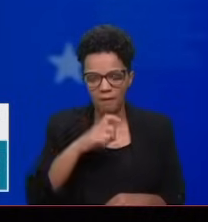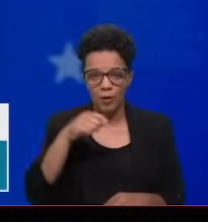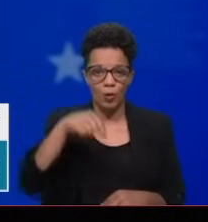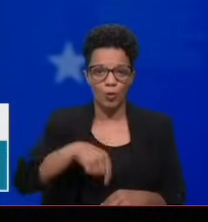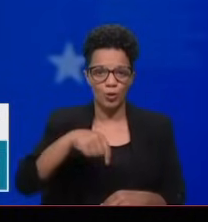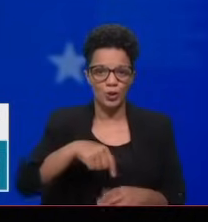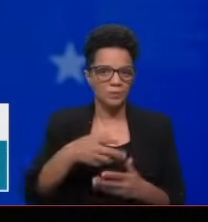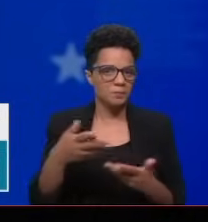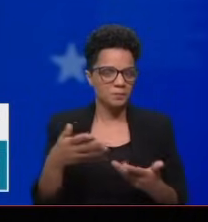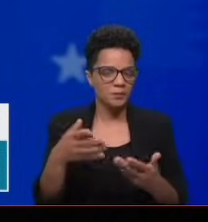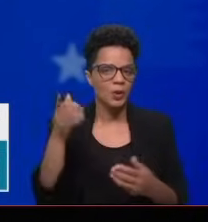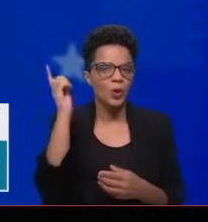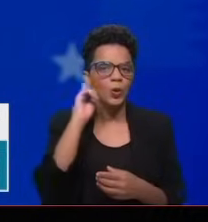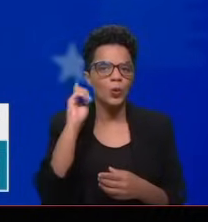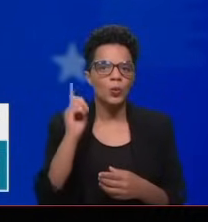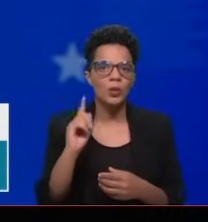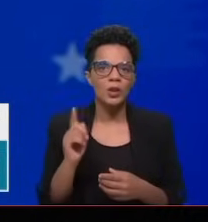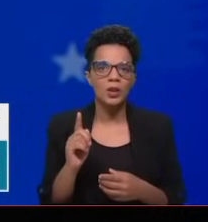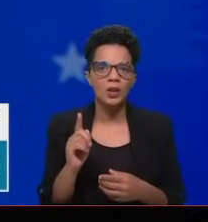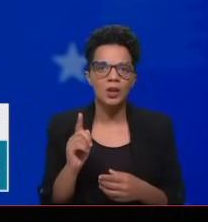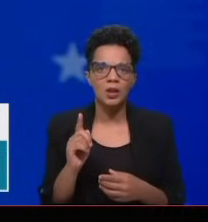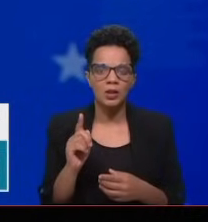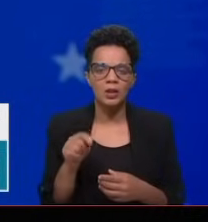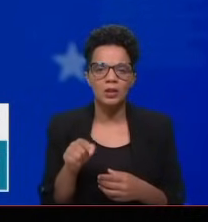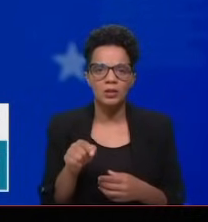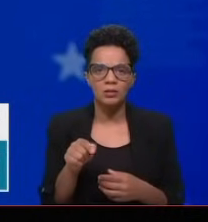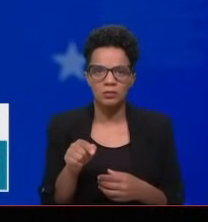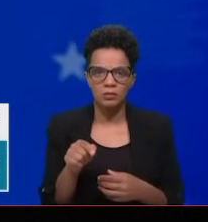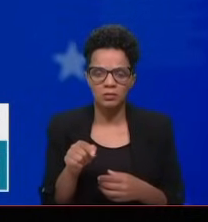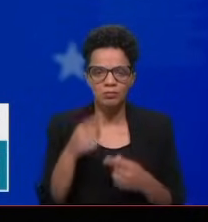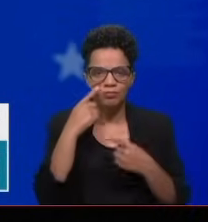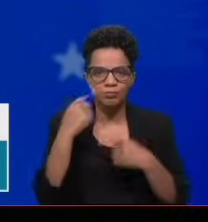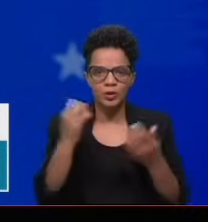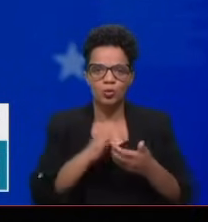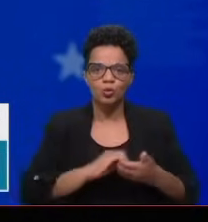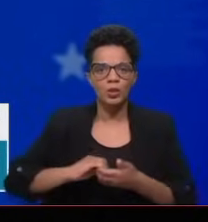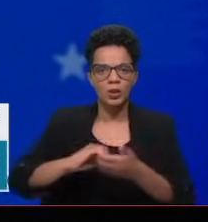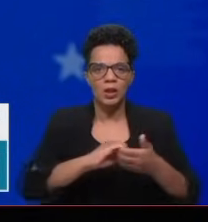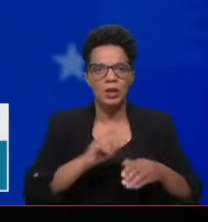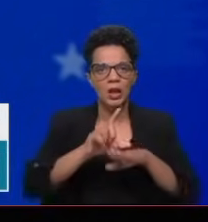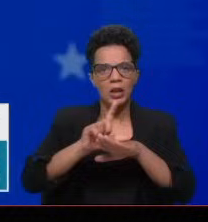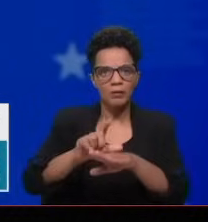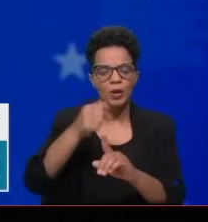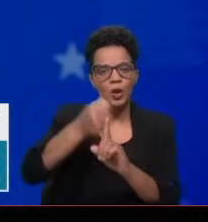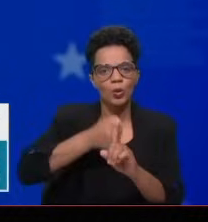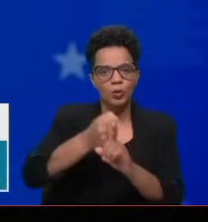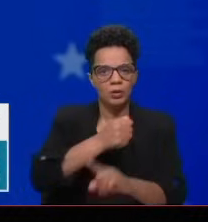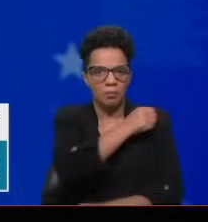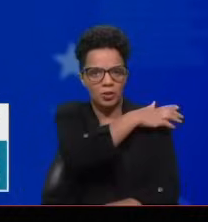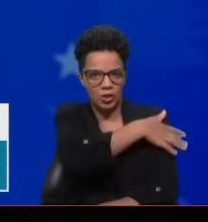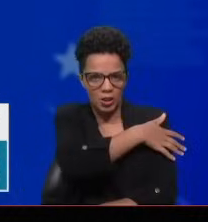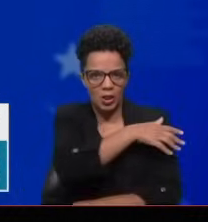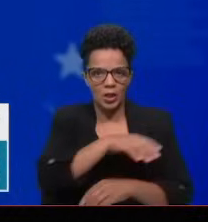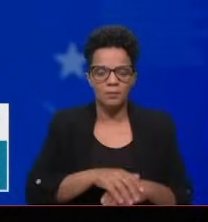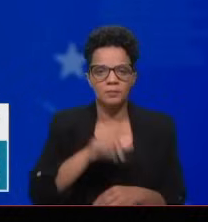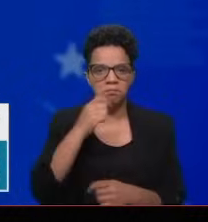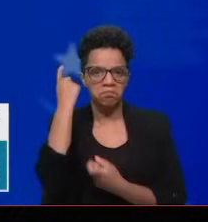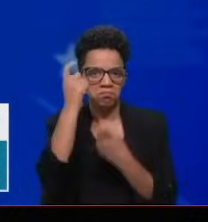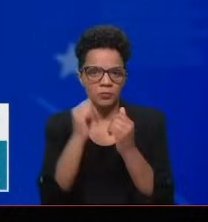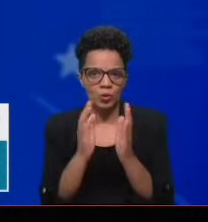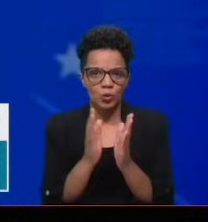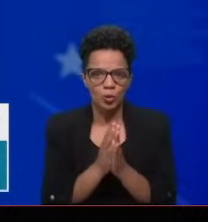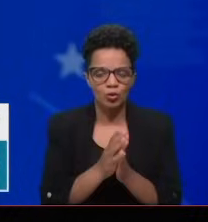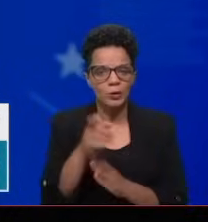hoje que é o dia também do naba Day e mostrar a solidariedade do livre com a luta palestiniana e penso que todos aqui